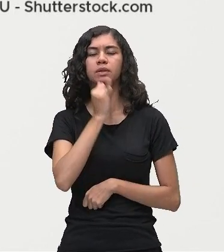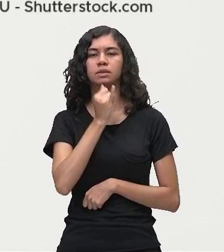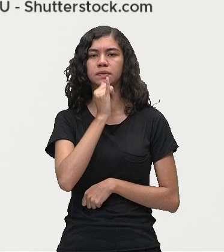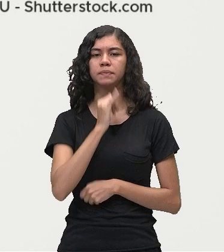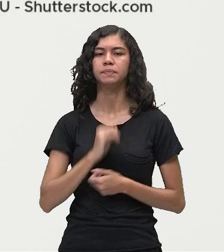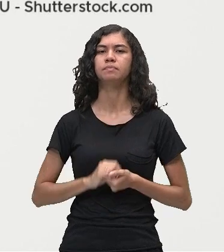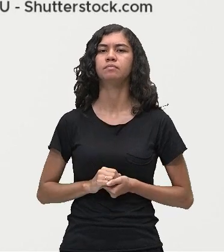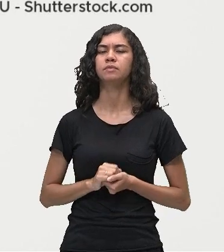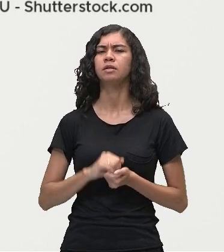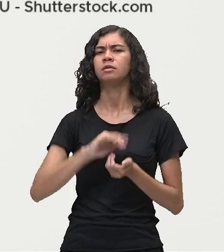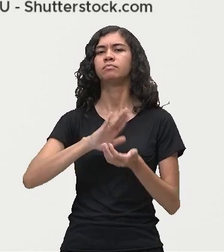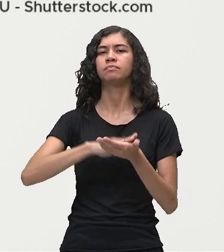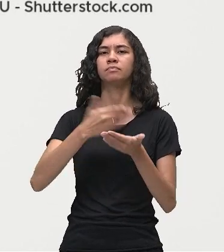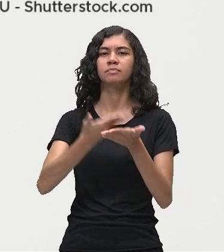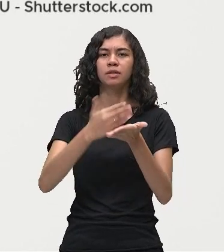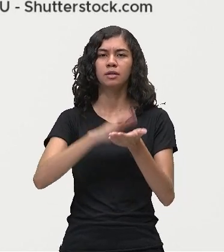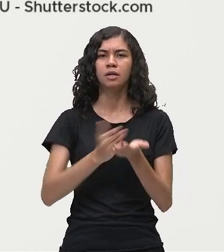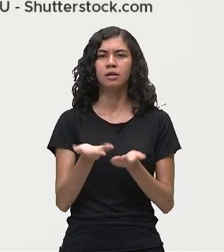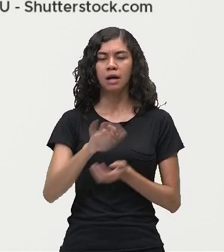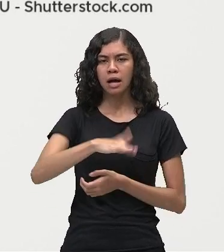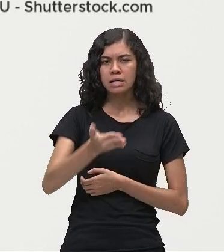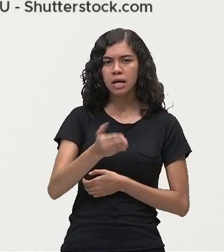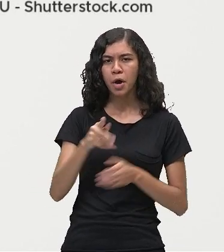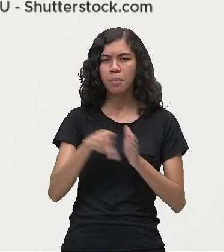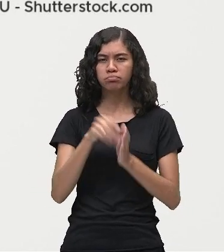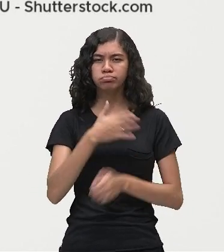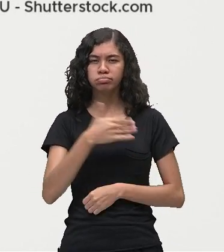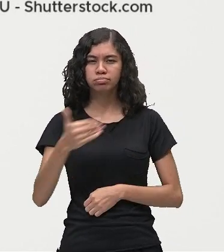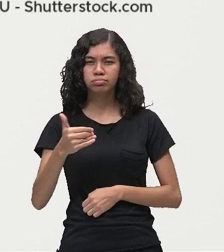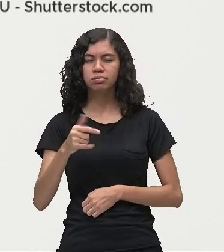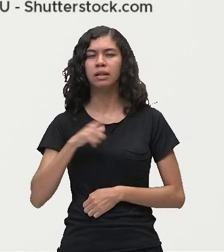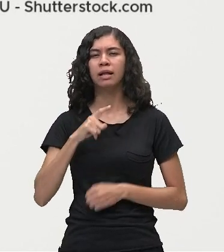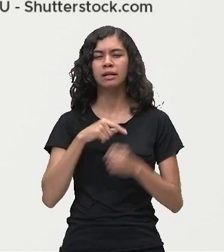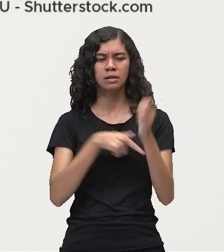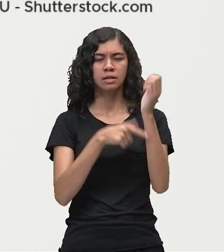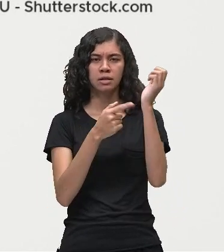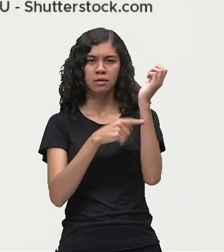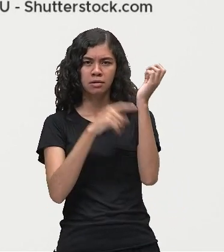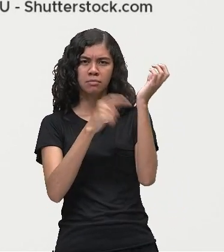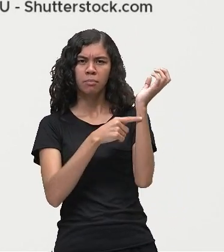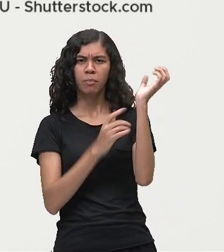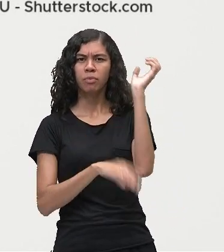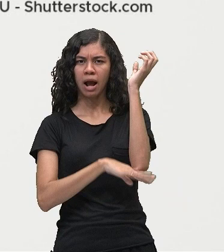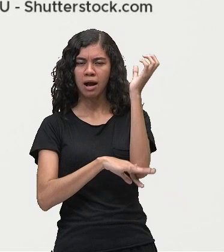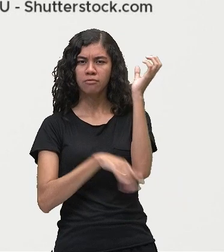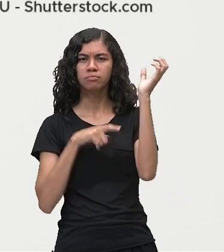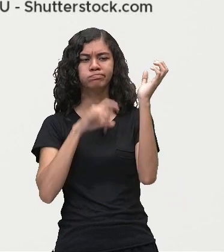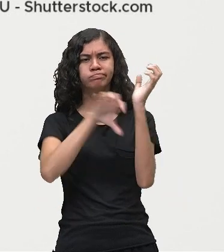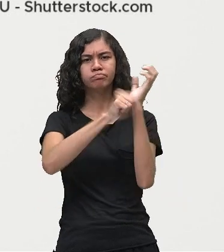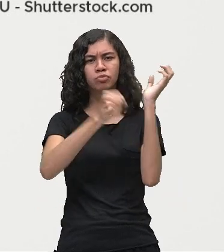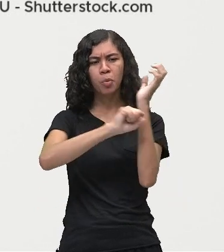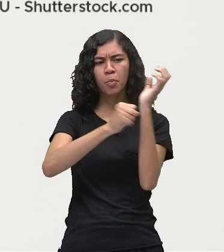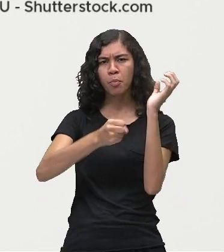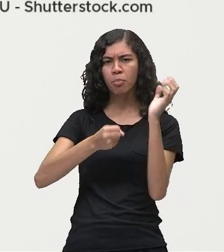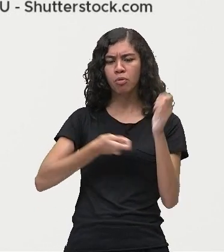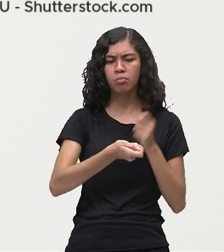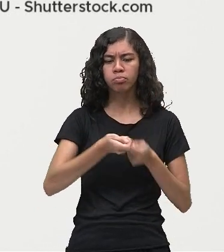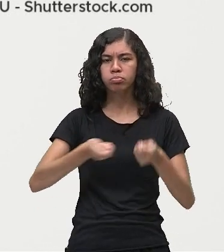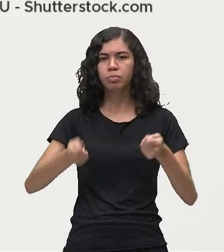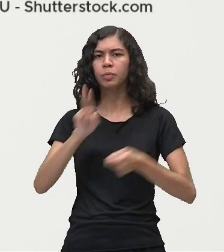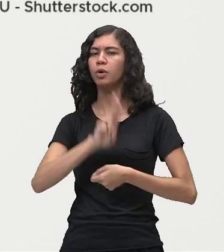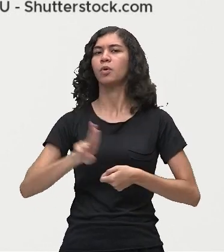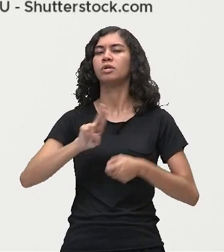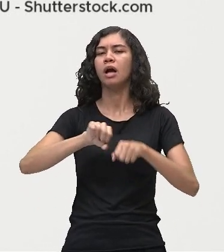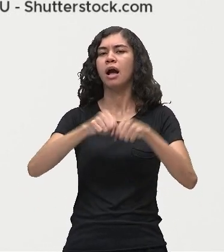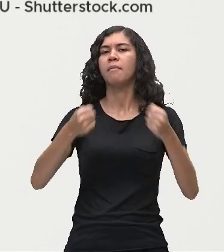exemplo, vai assar o peixe, né? A gente pega uns gravetos, uns pedaços de galho. Se a gente fosse abrir o pedaço de galho, não, né?